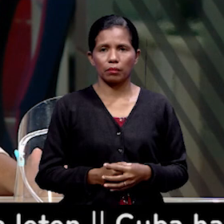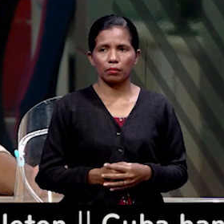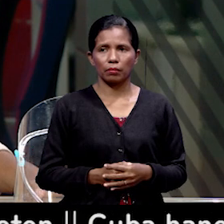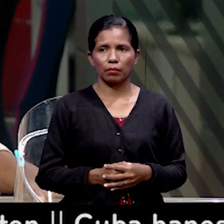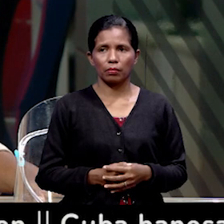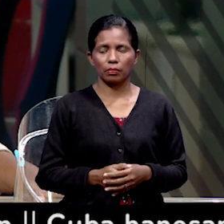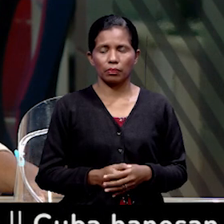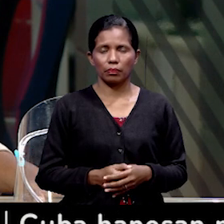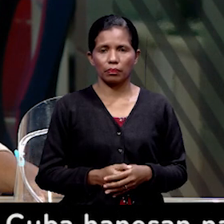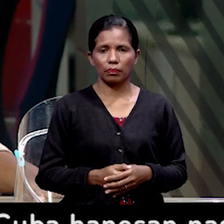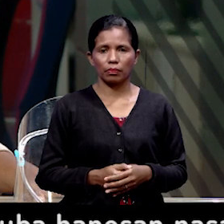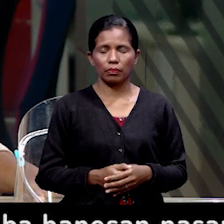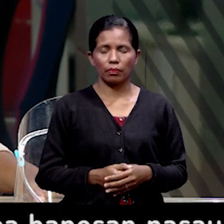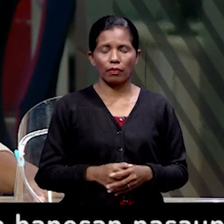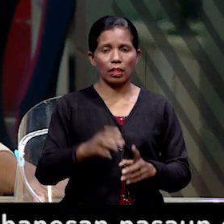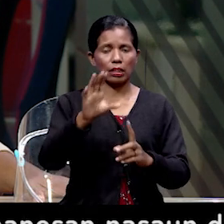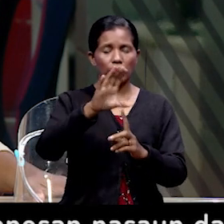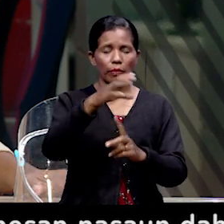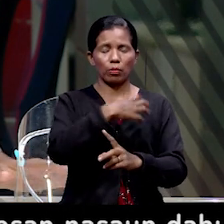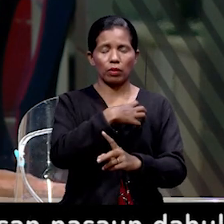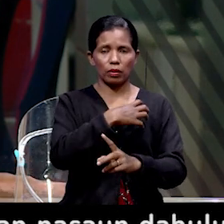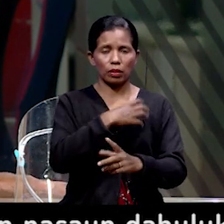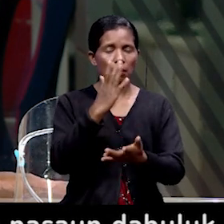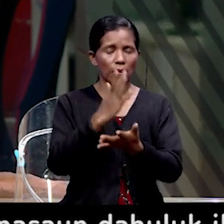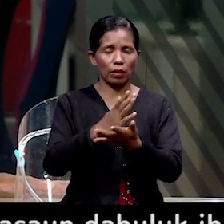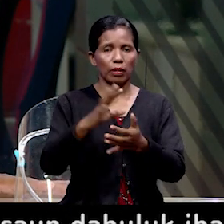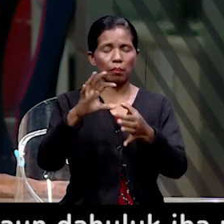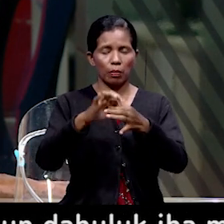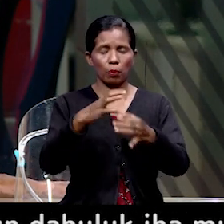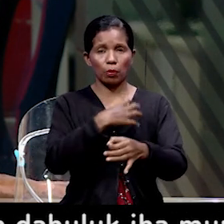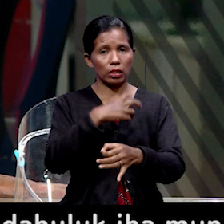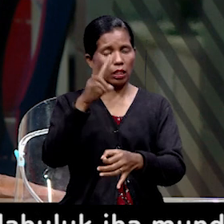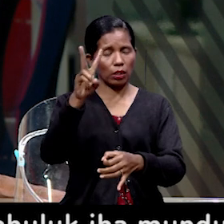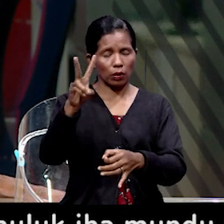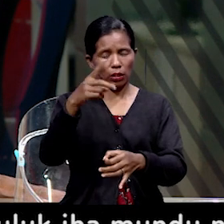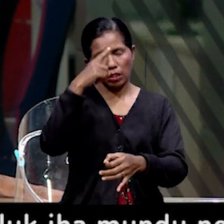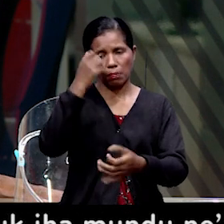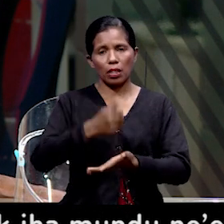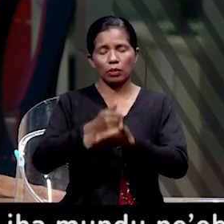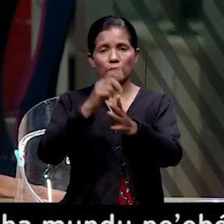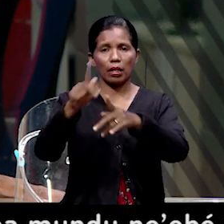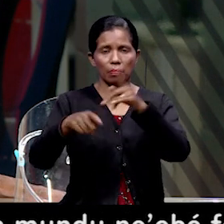Comando-geral de Mithyona, membro do Pentele-Nenroa, Tamba facilita cidadão Tamasai ilegal em fronteira.